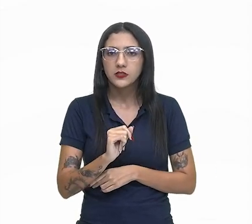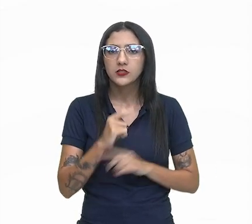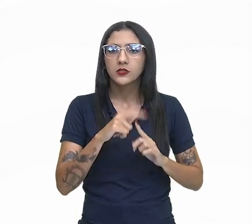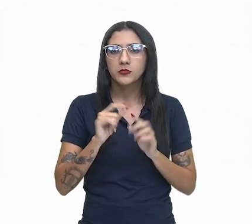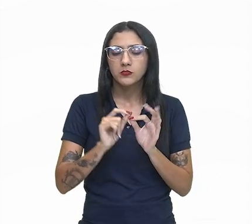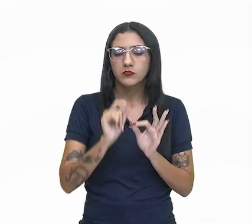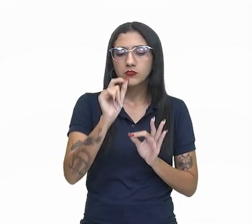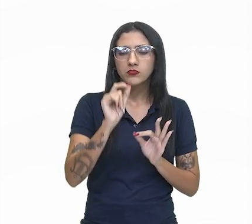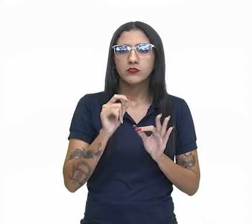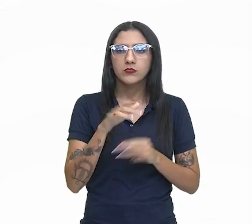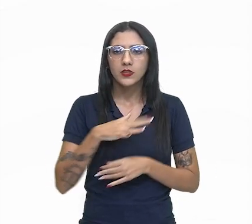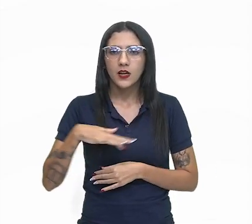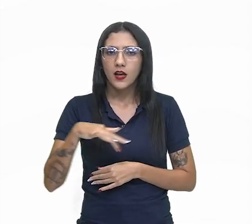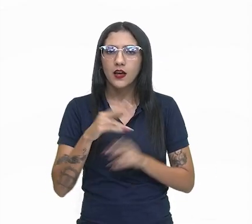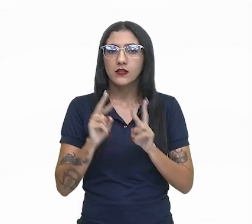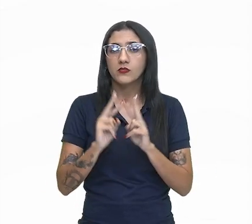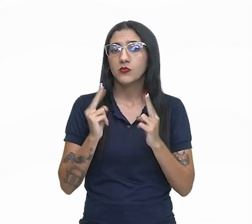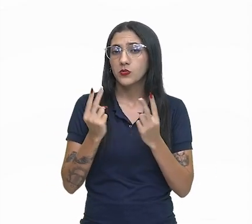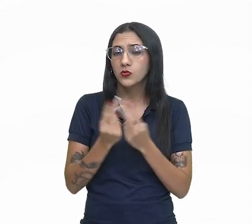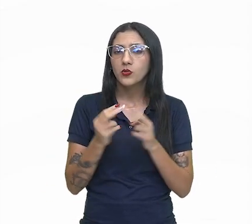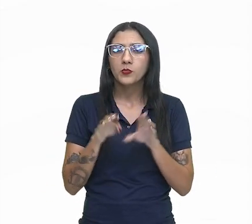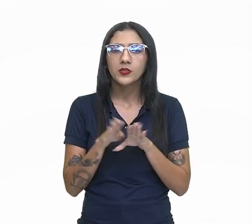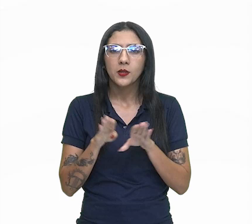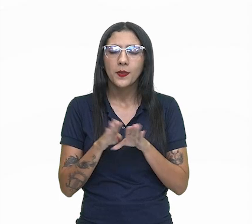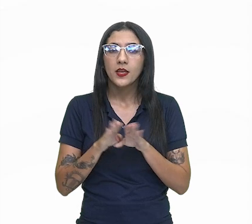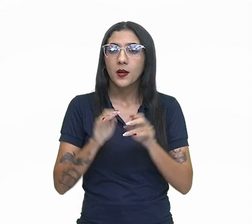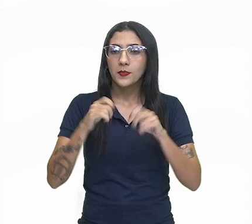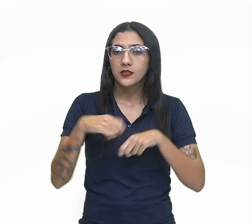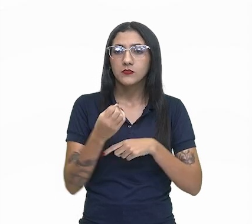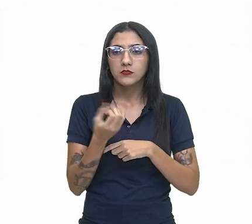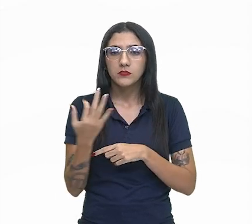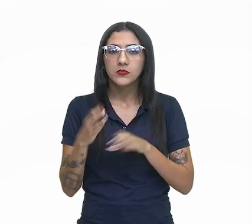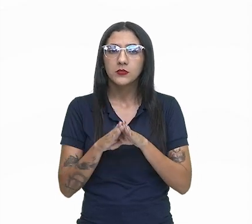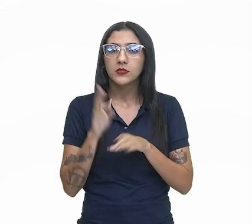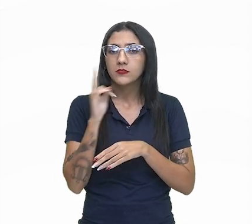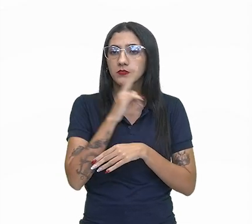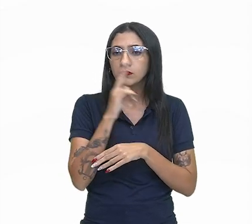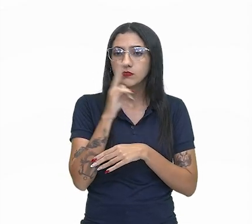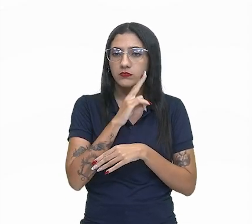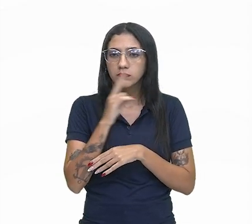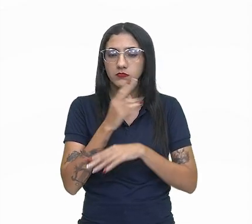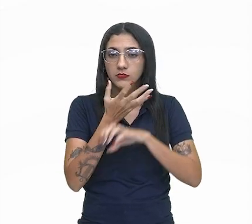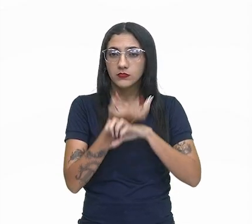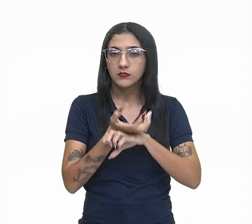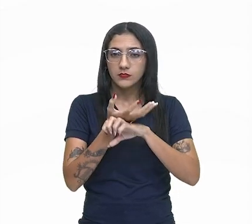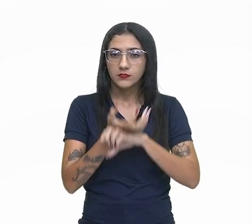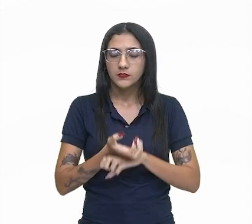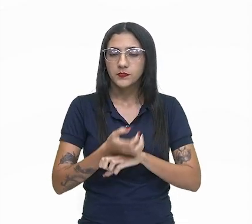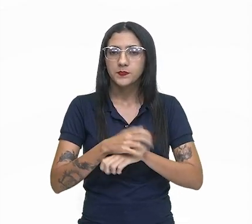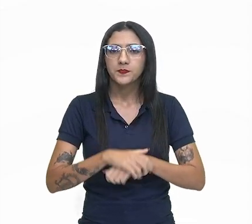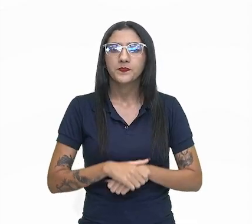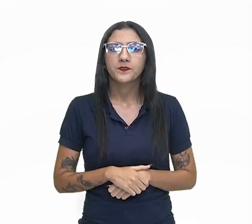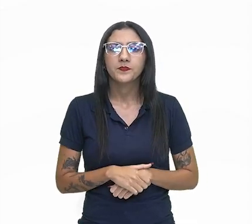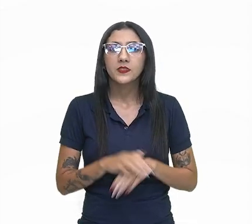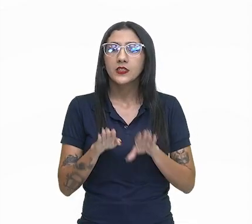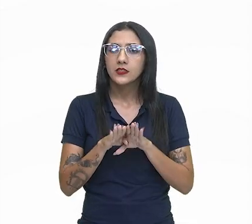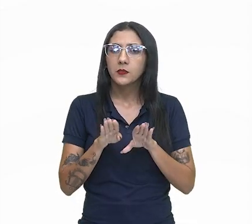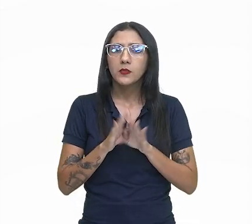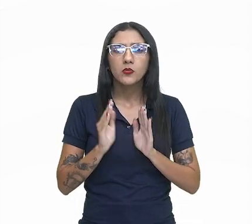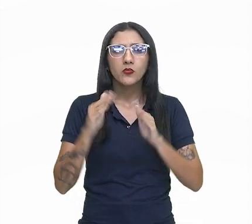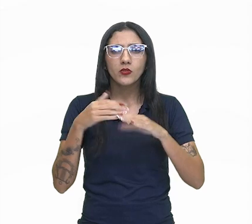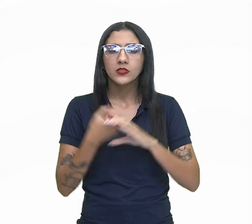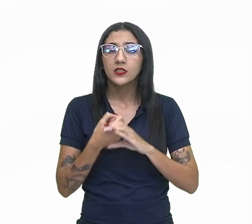como comprimento, área e volume, unidades de armazenamento e velocidades de transferência de dados,